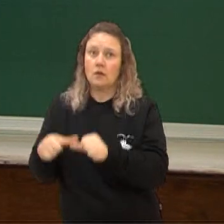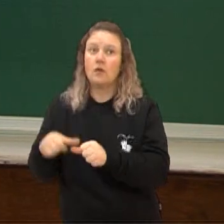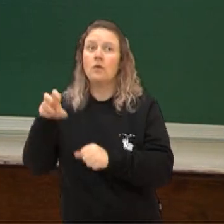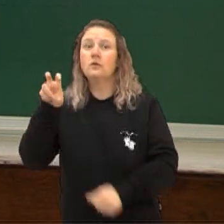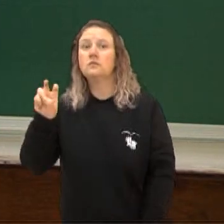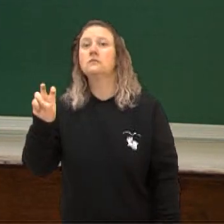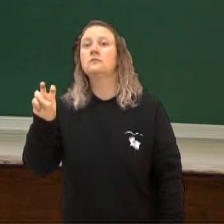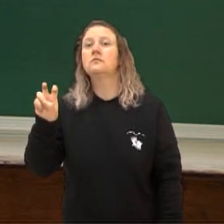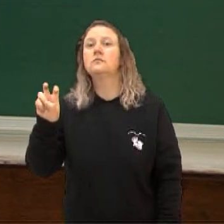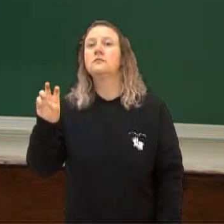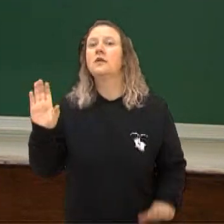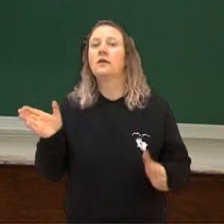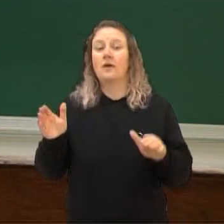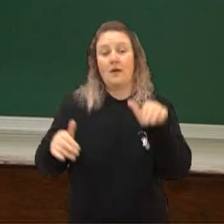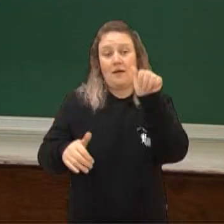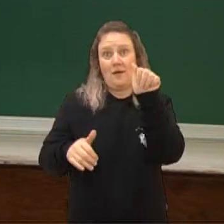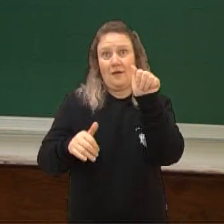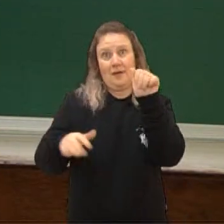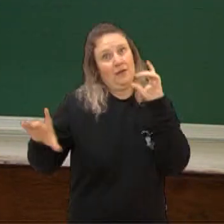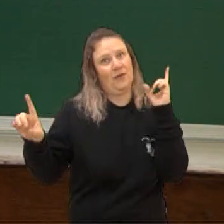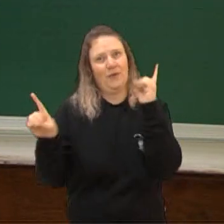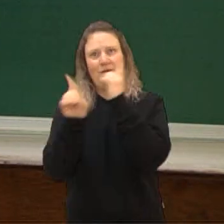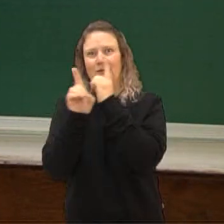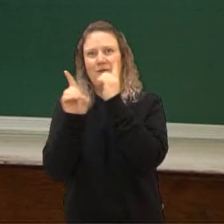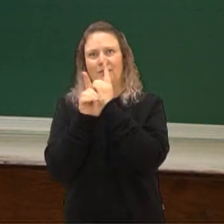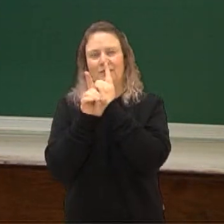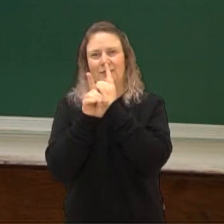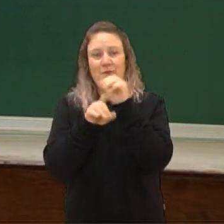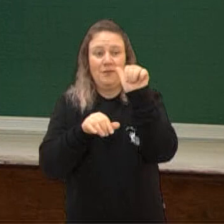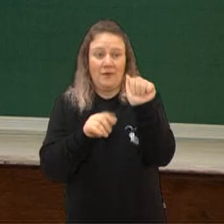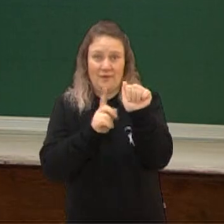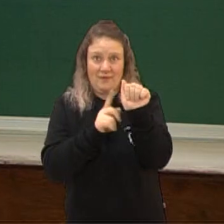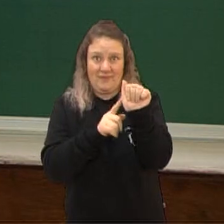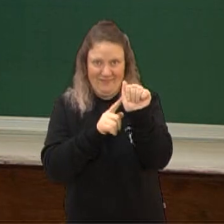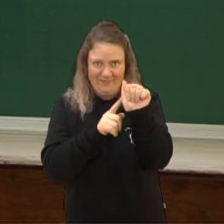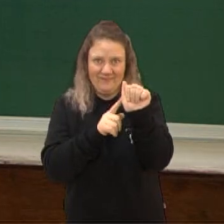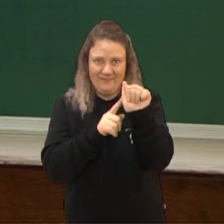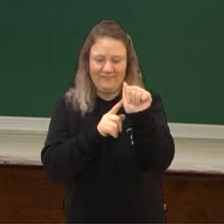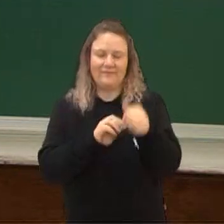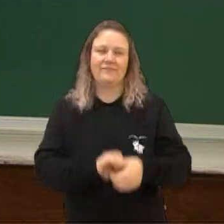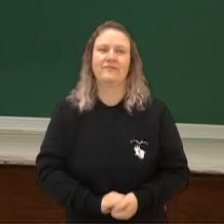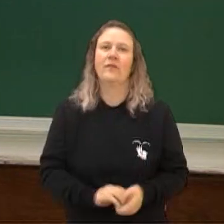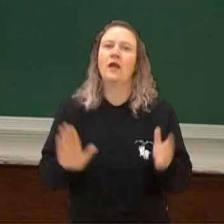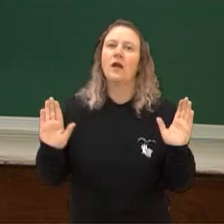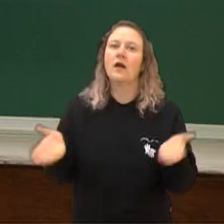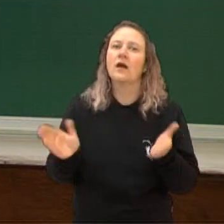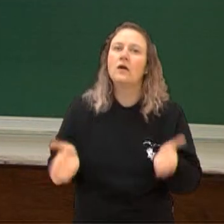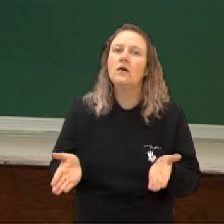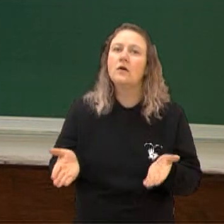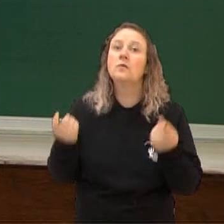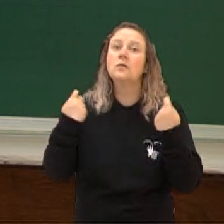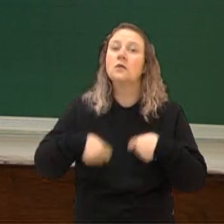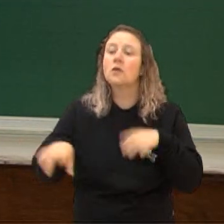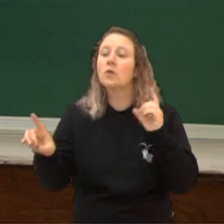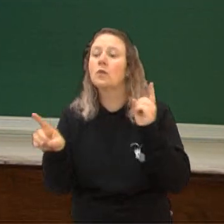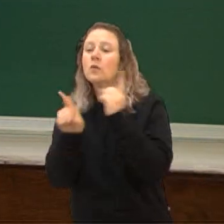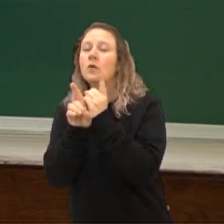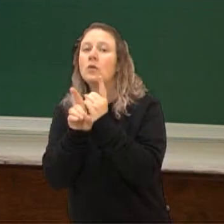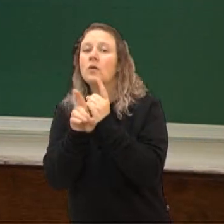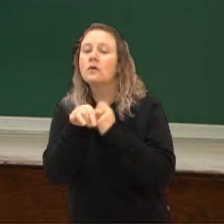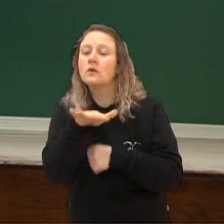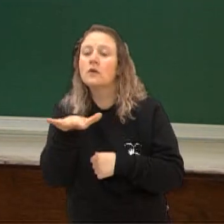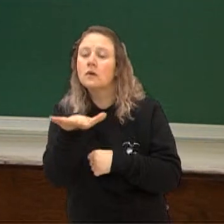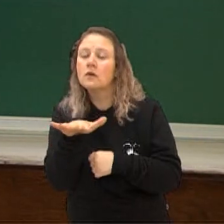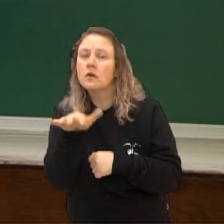eu tenho a aresta do cubo. Primeiro passo, a aresta do cubo. Agora, o que eu preciso achar é a área. Como é que eu